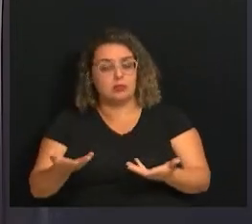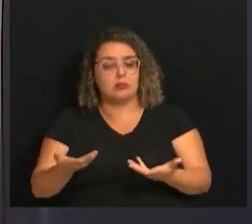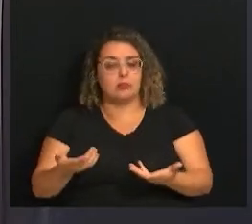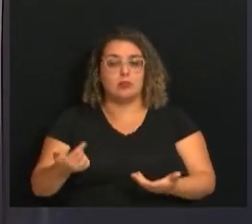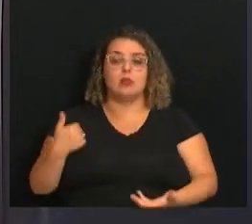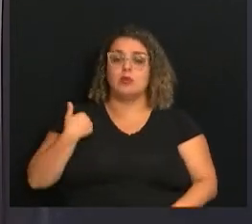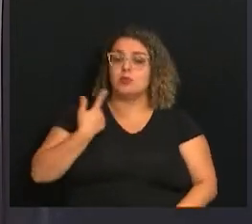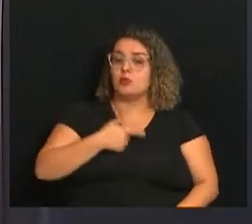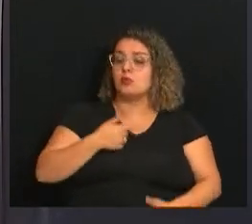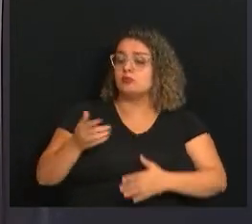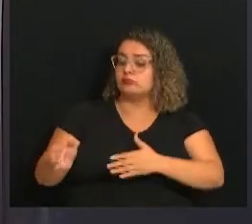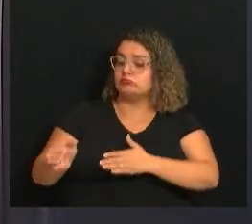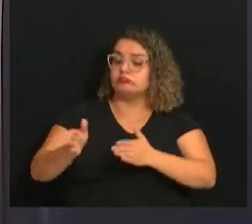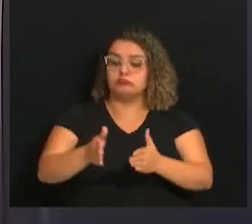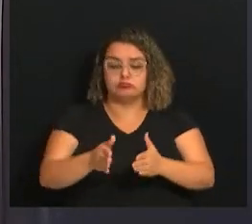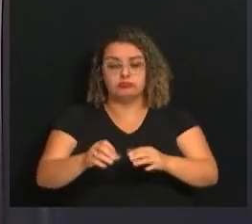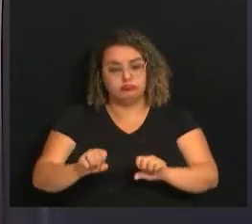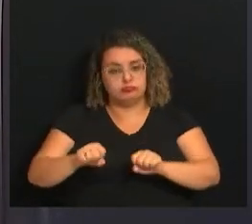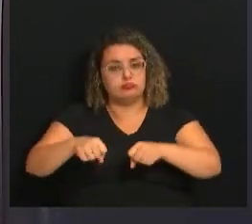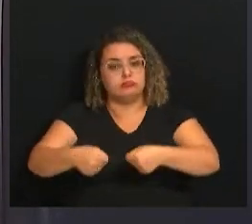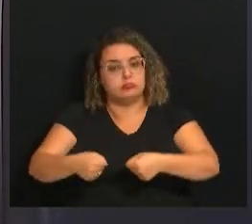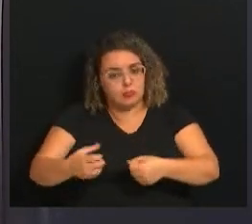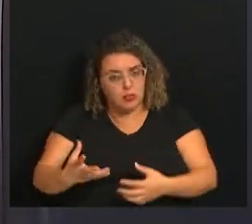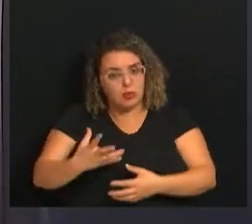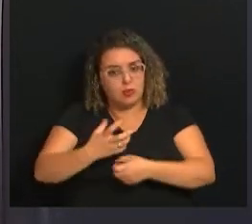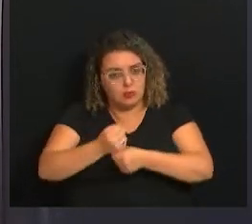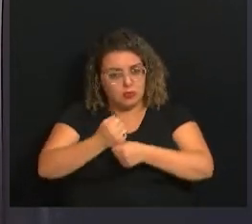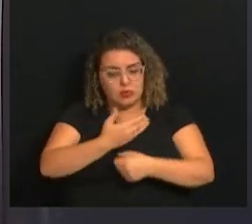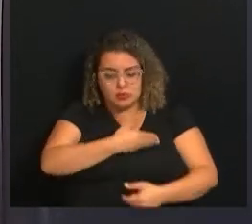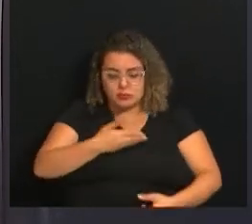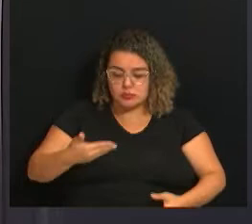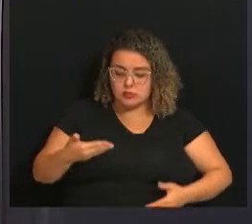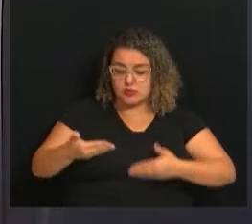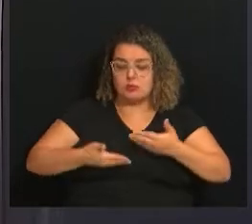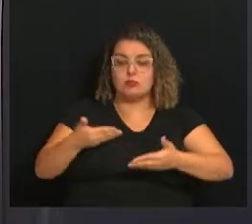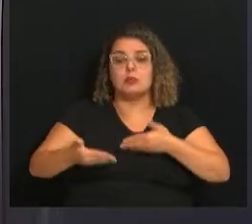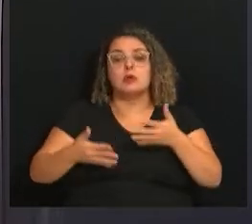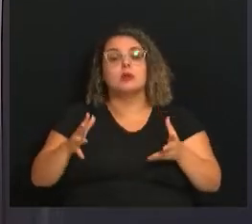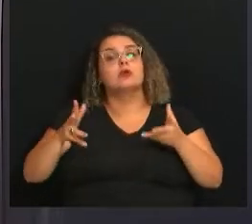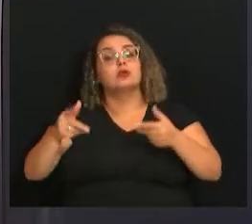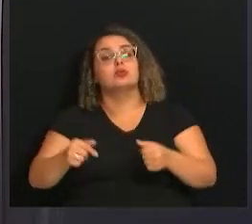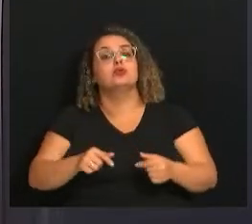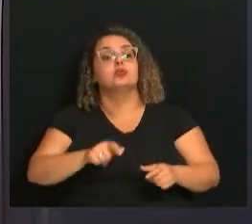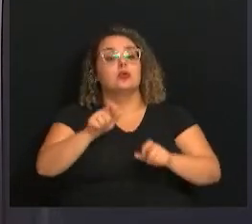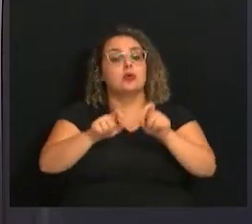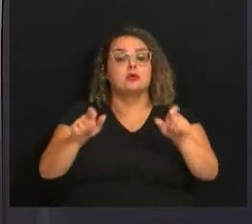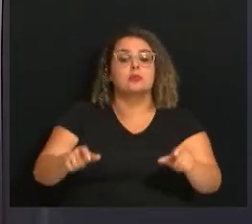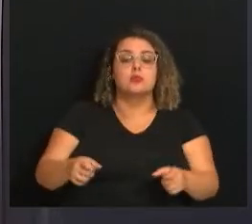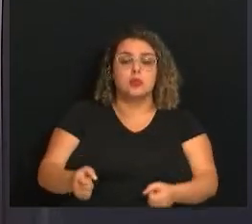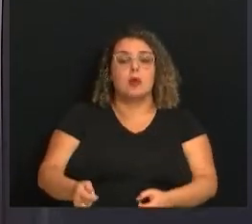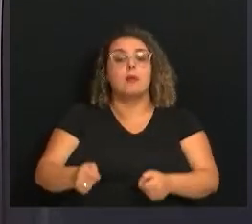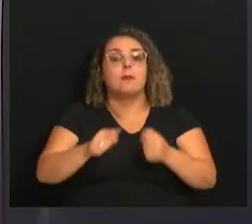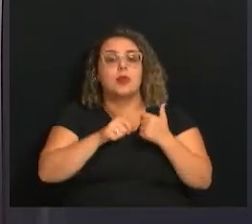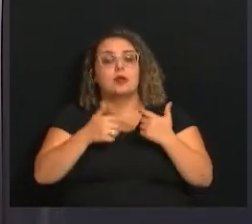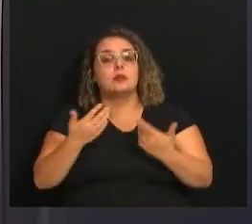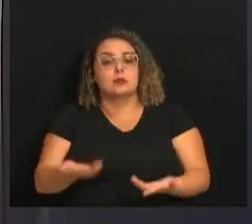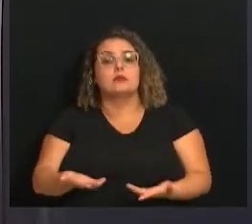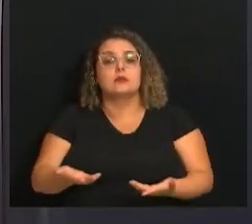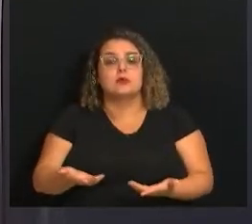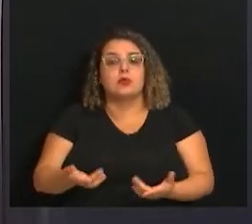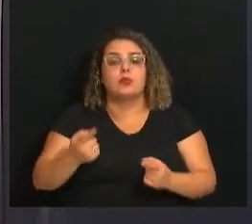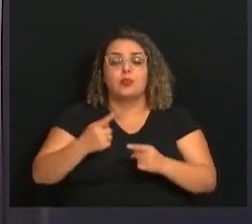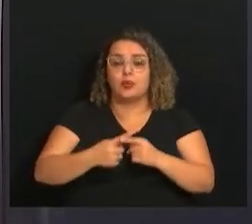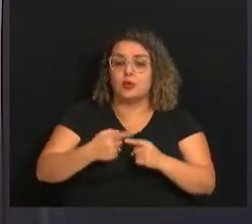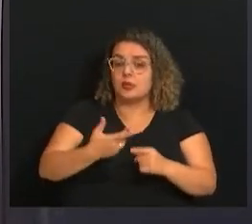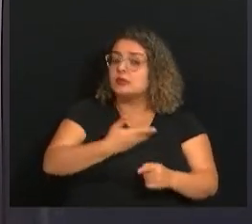caminha aí na luta de fortalecer os serviços públicos para que toda a população seja beneficiada, porque serviço